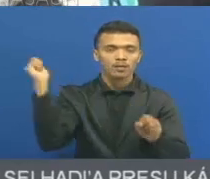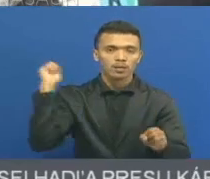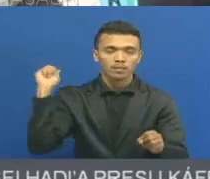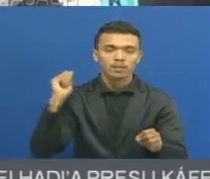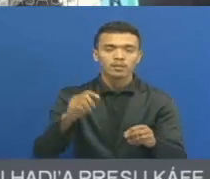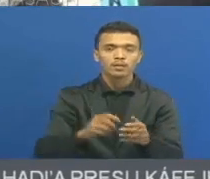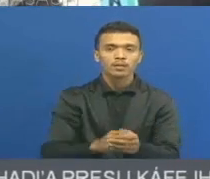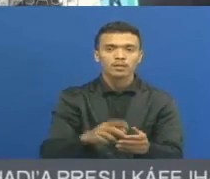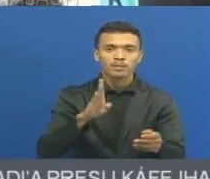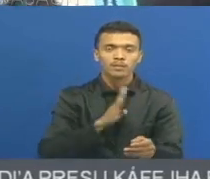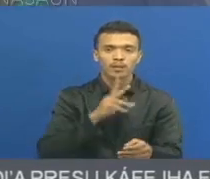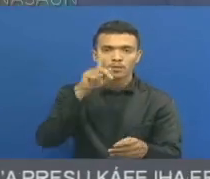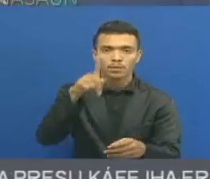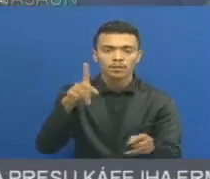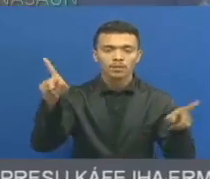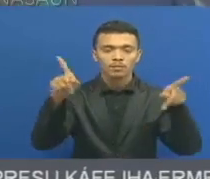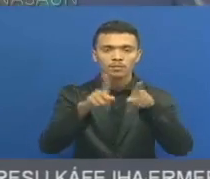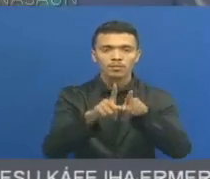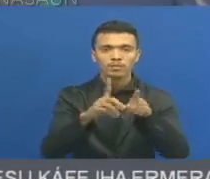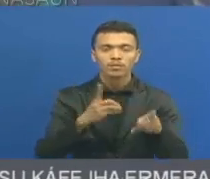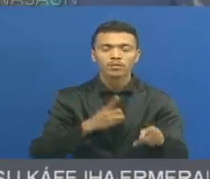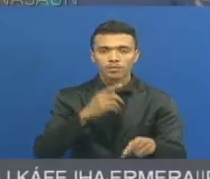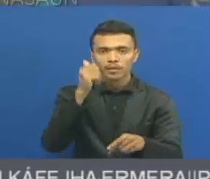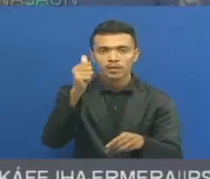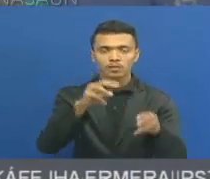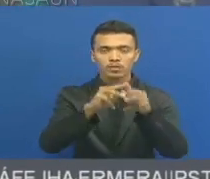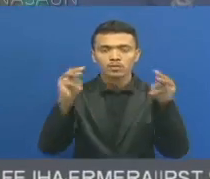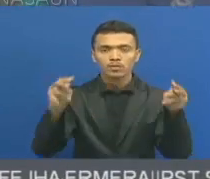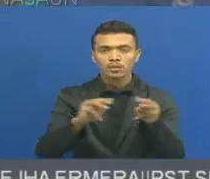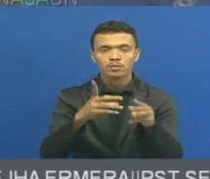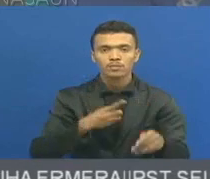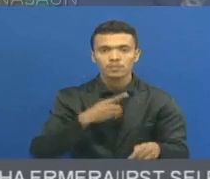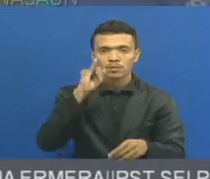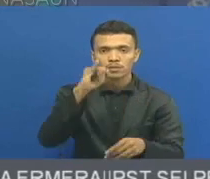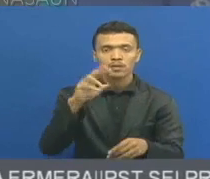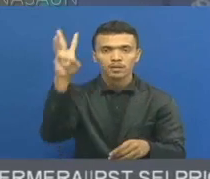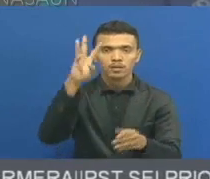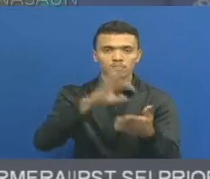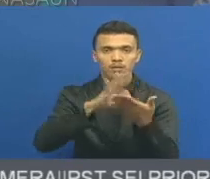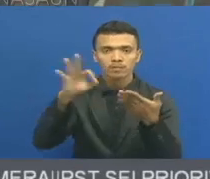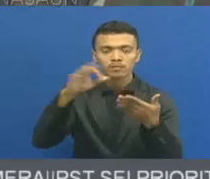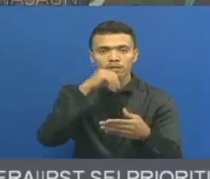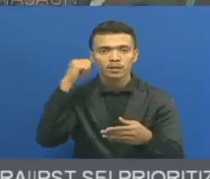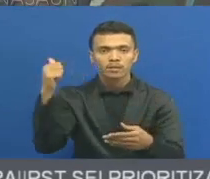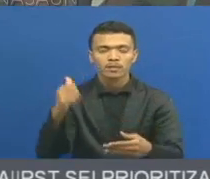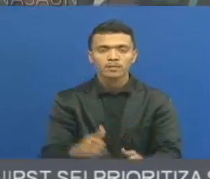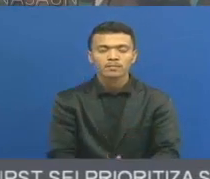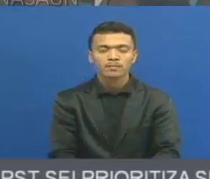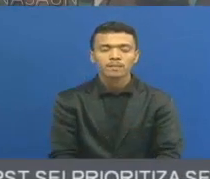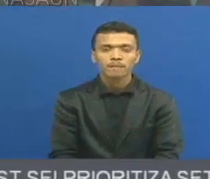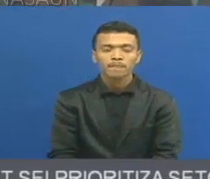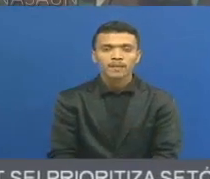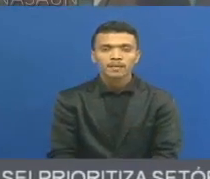e a Bairro Pite, posto administrativo Dom Alessu, município Dili, e a quarta-feira Aban. Domingos